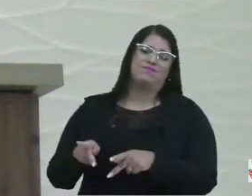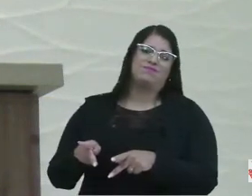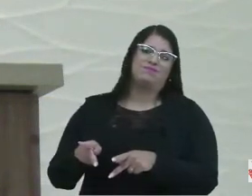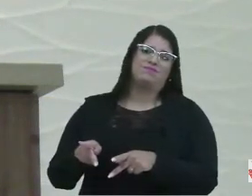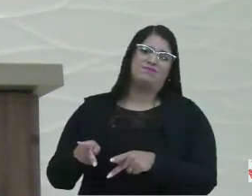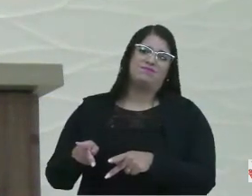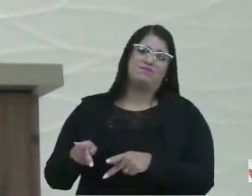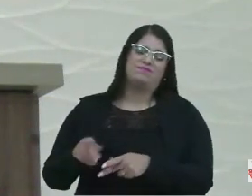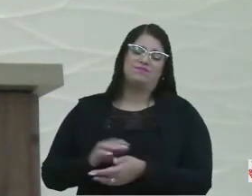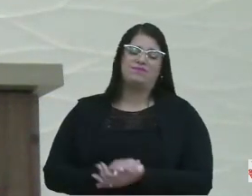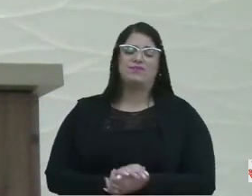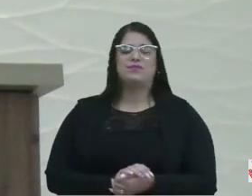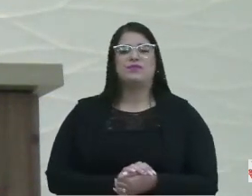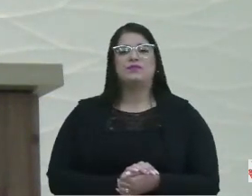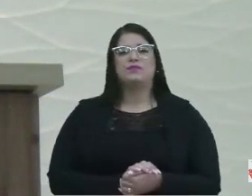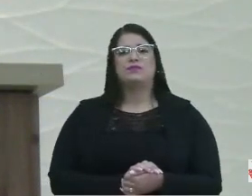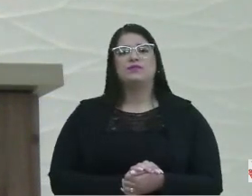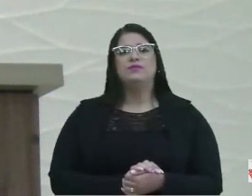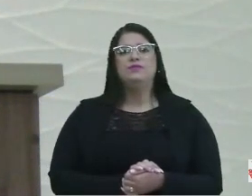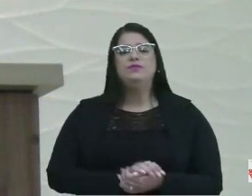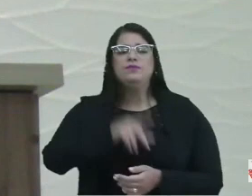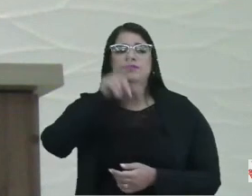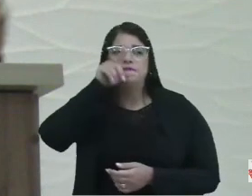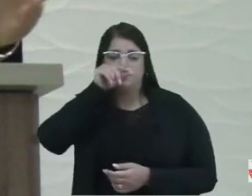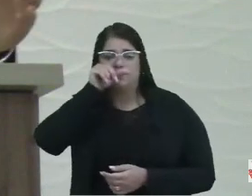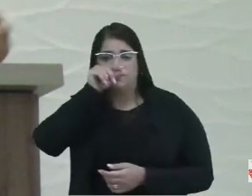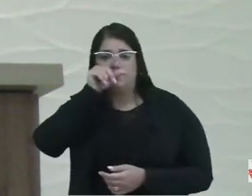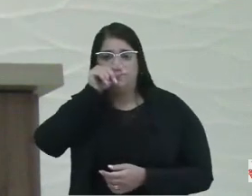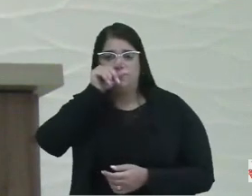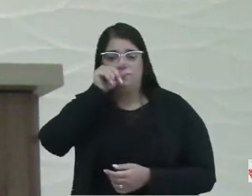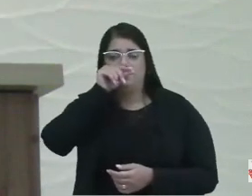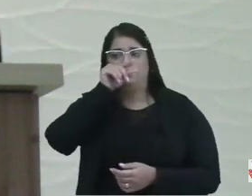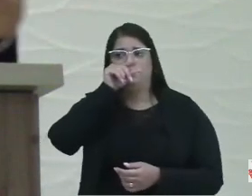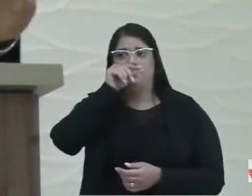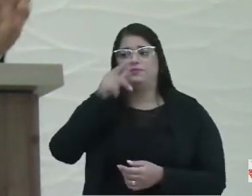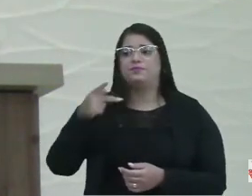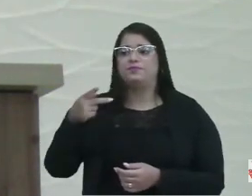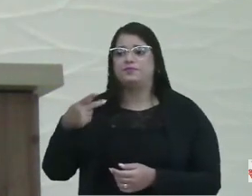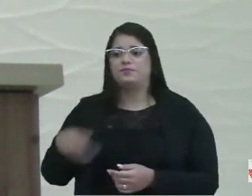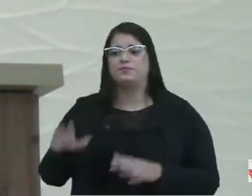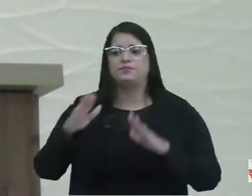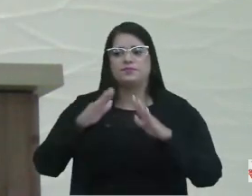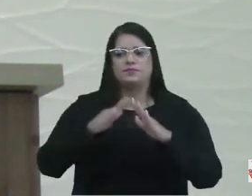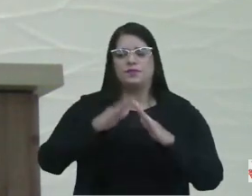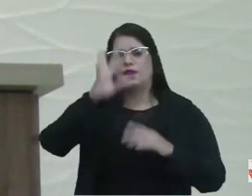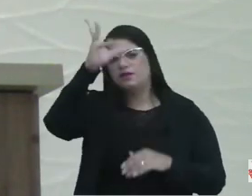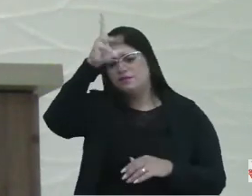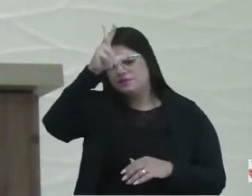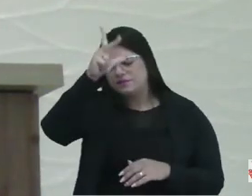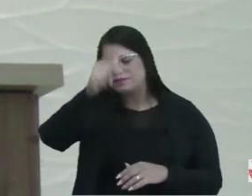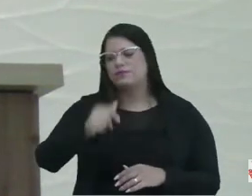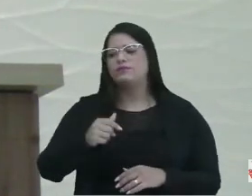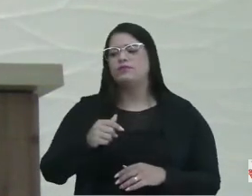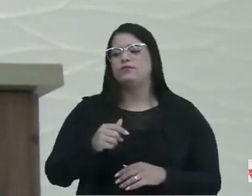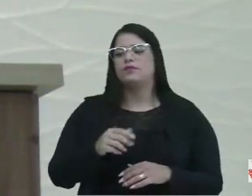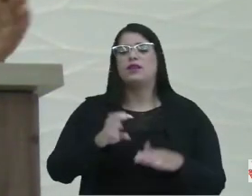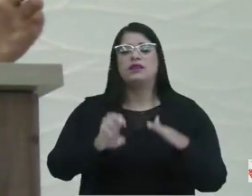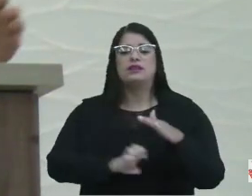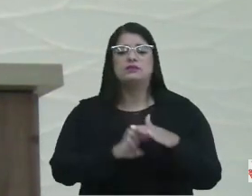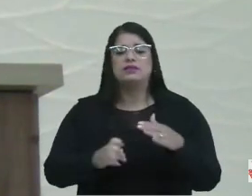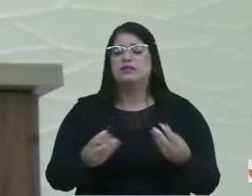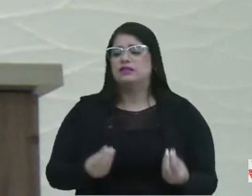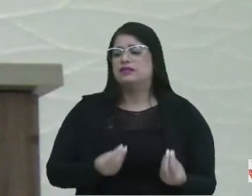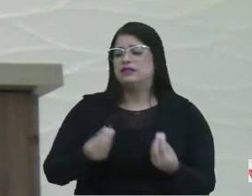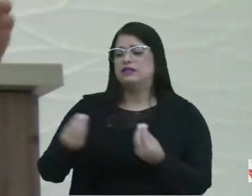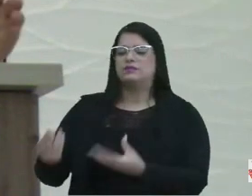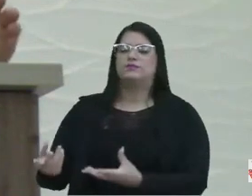na incubadora, para botar dentro da sua granja. E os caminhões, até os empresários que mandam, não